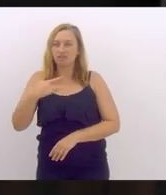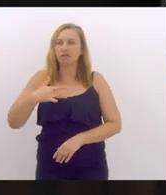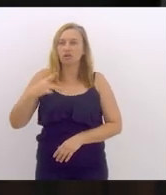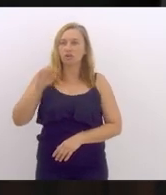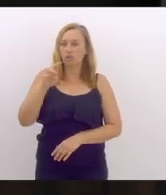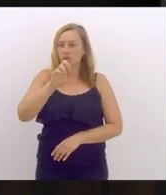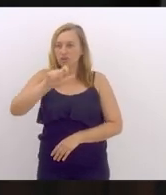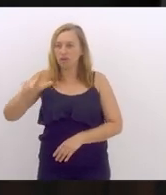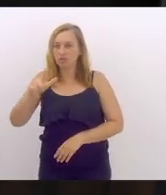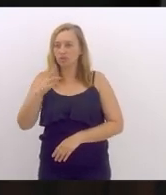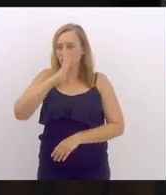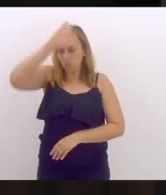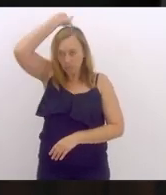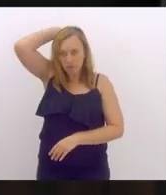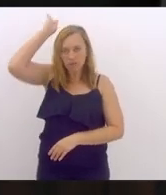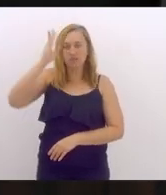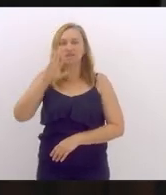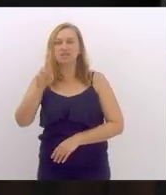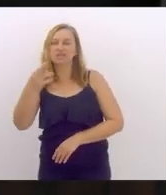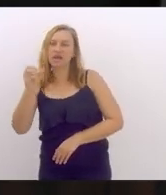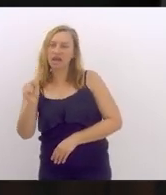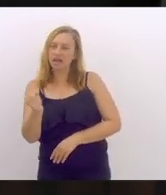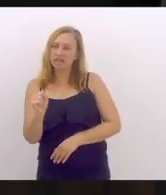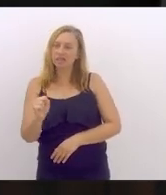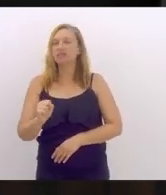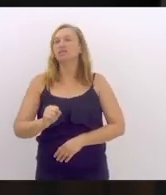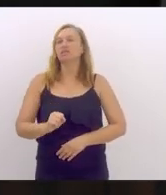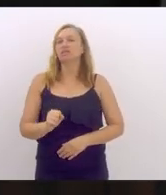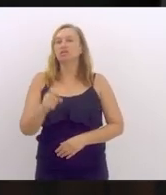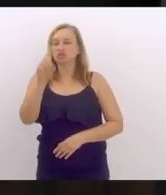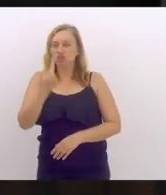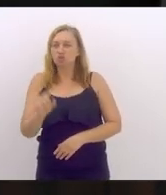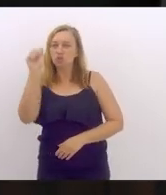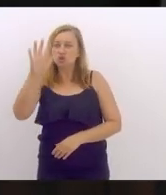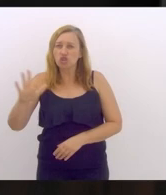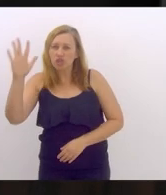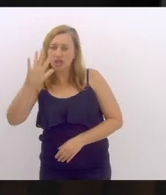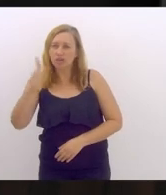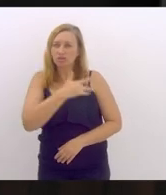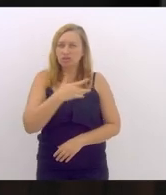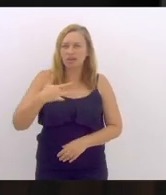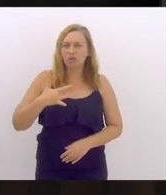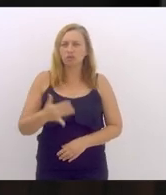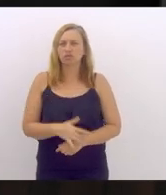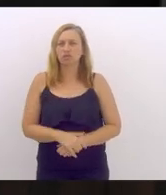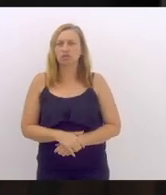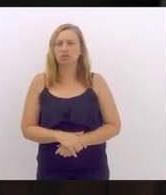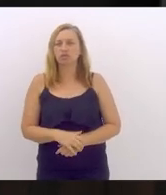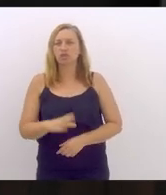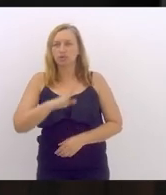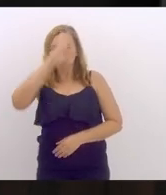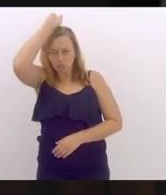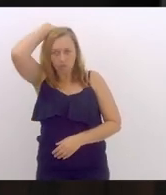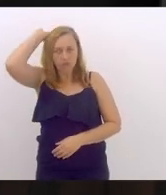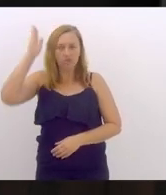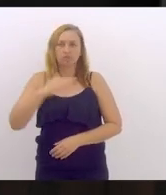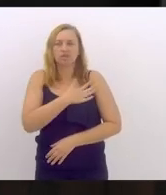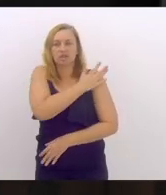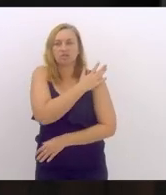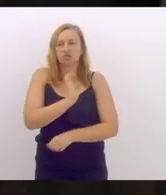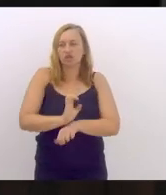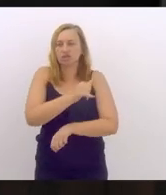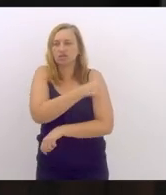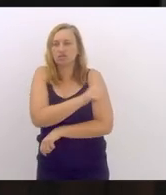bombeiro Sara Figueiredo Martins Dias diretora geral saúde do Corpo de Bombeiro Militar do Estado do Rio de